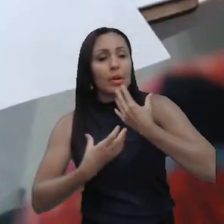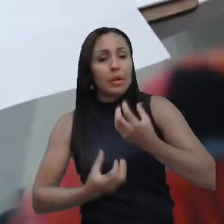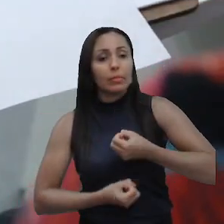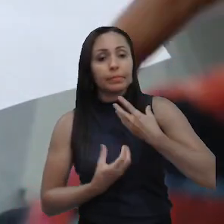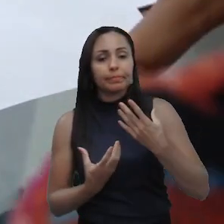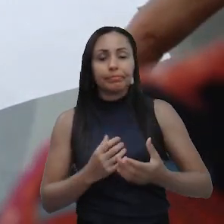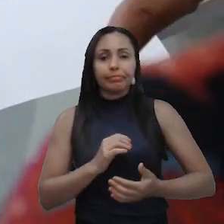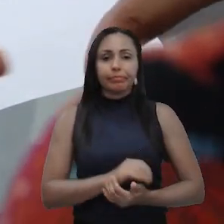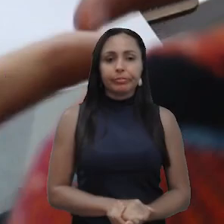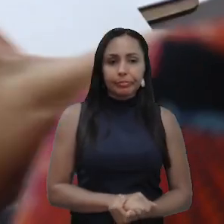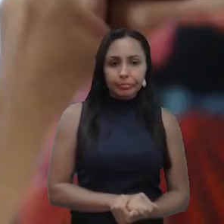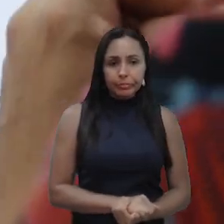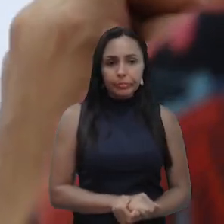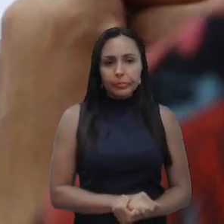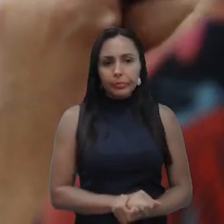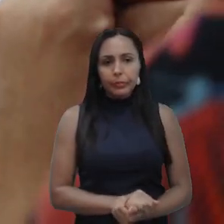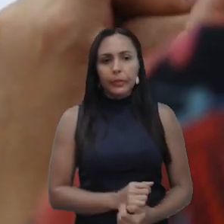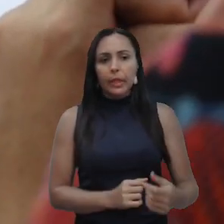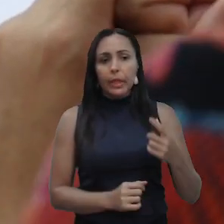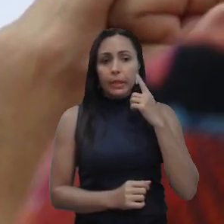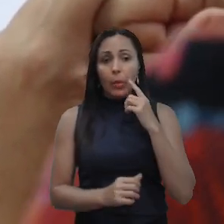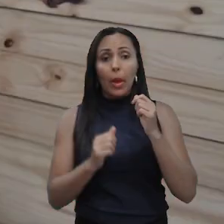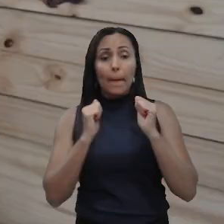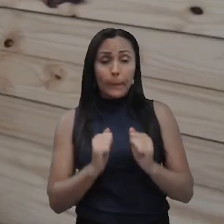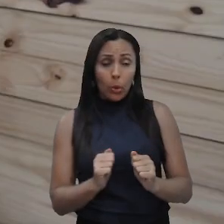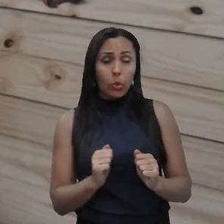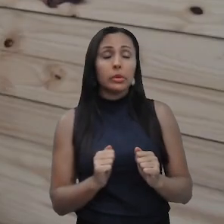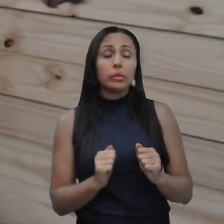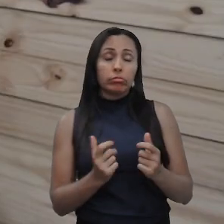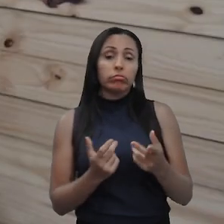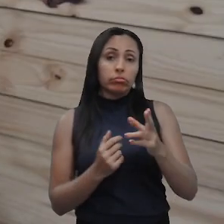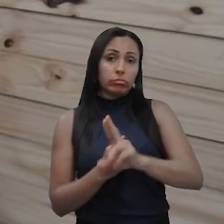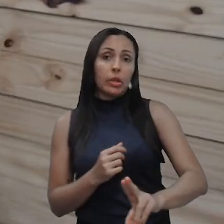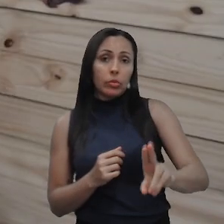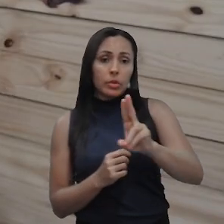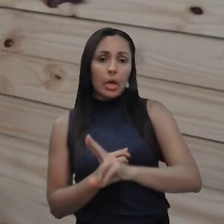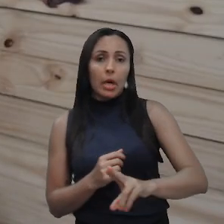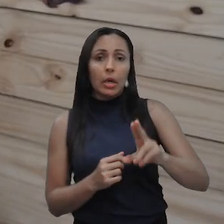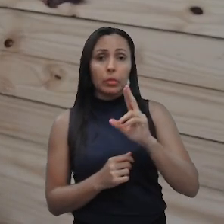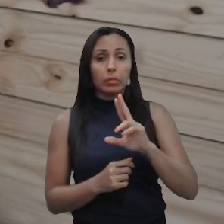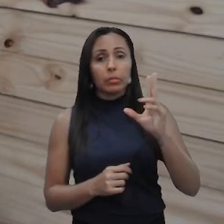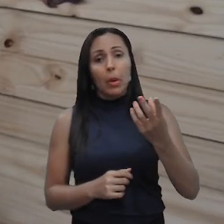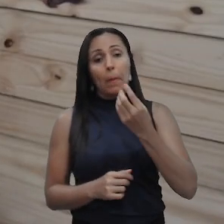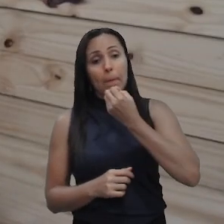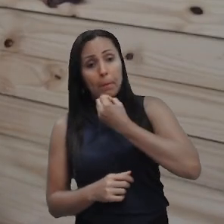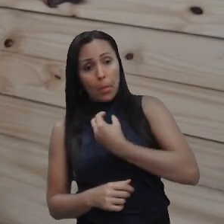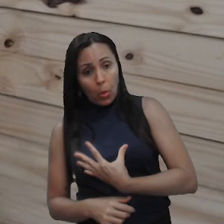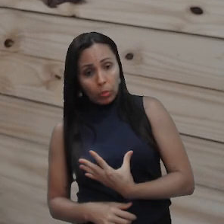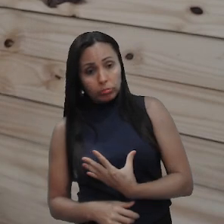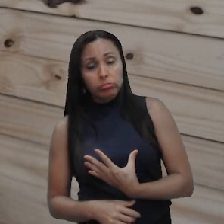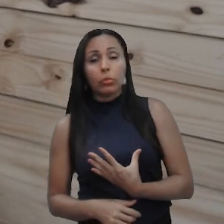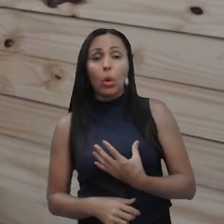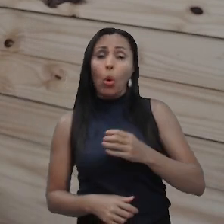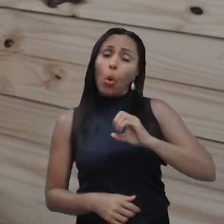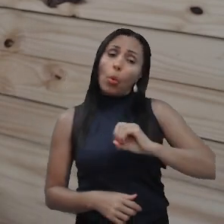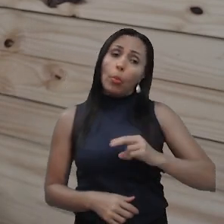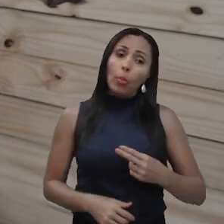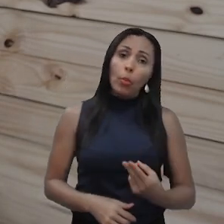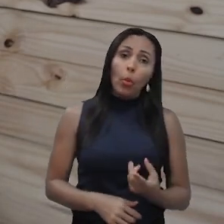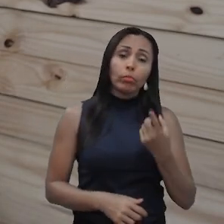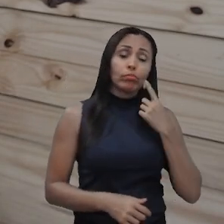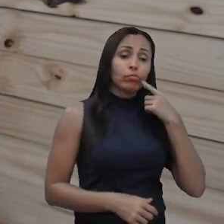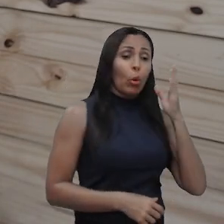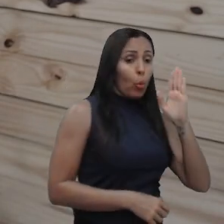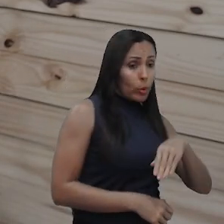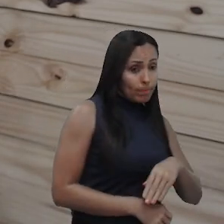Então, o grid, ele pode ser utilizado de boas maneiras ou com mais condutas,